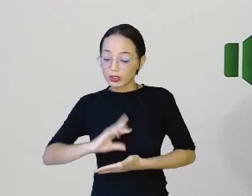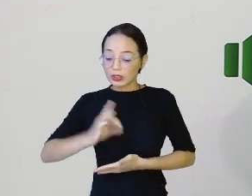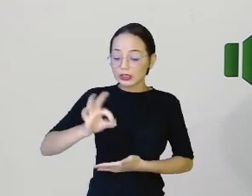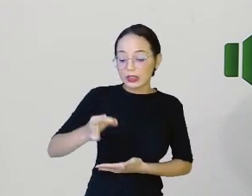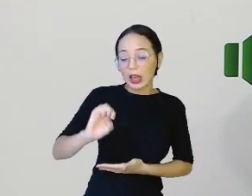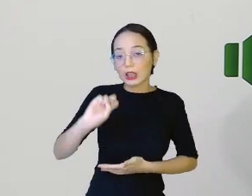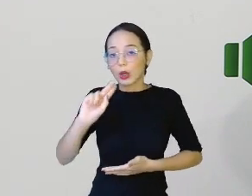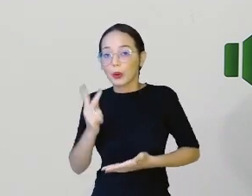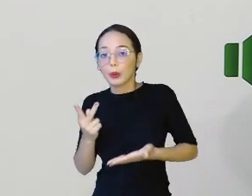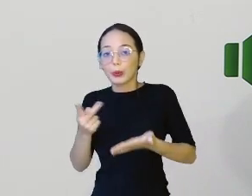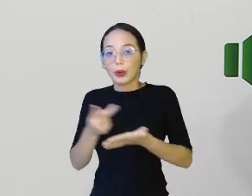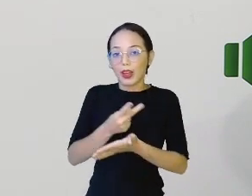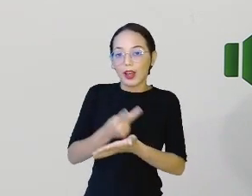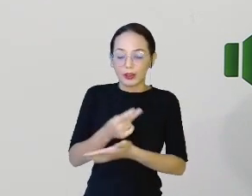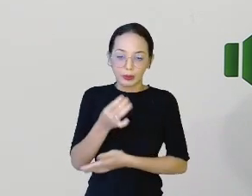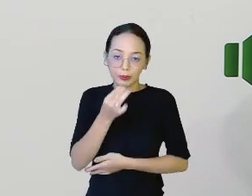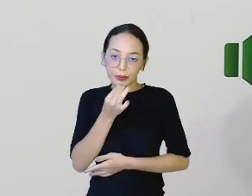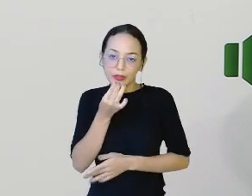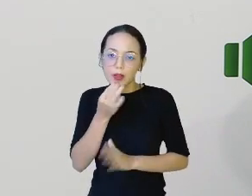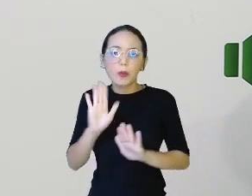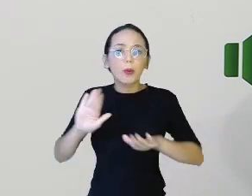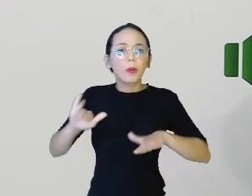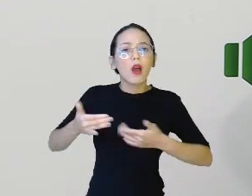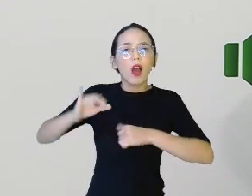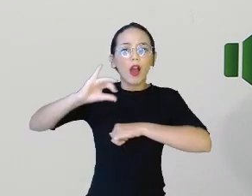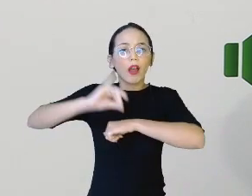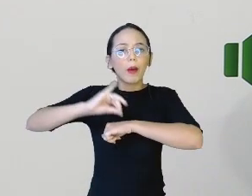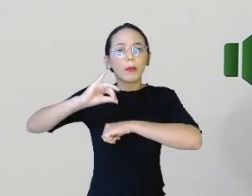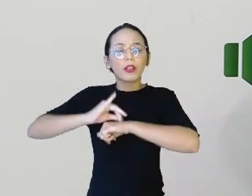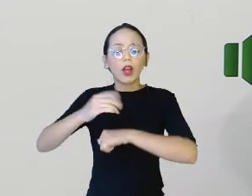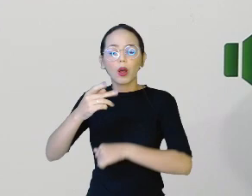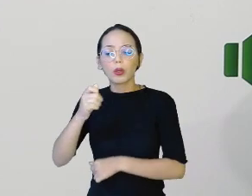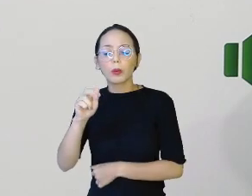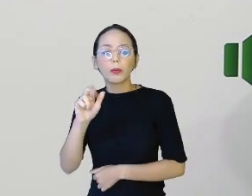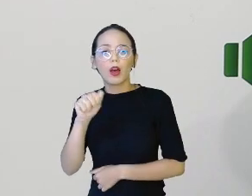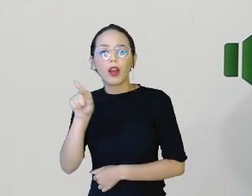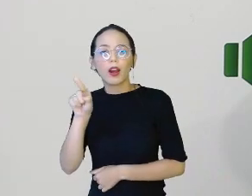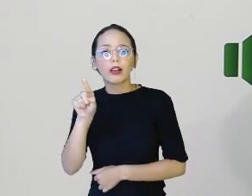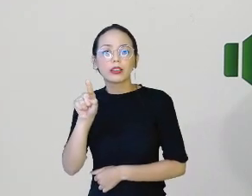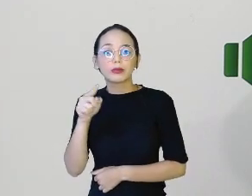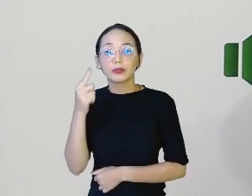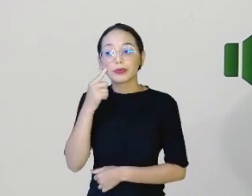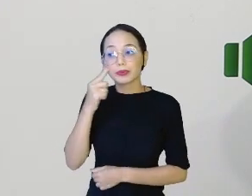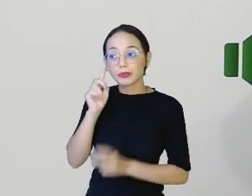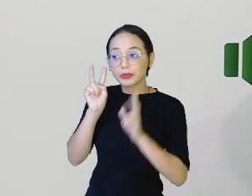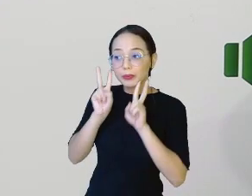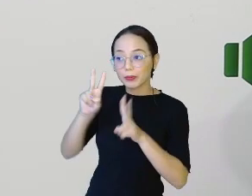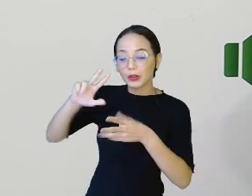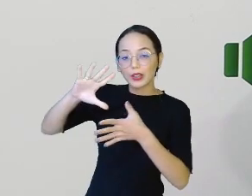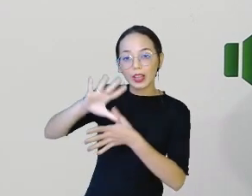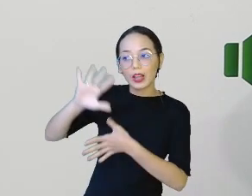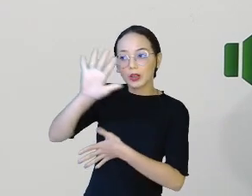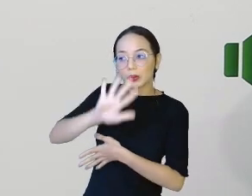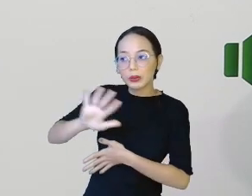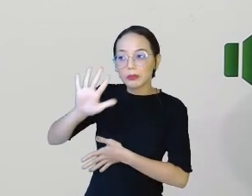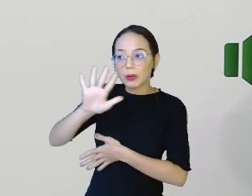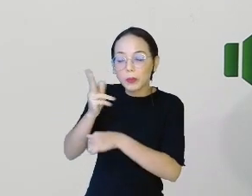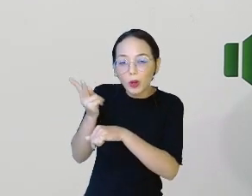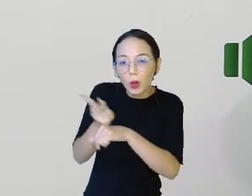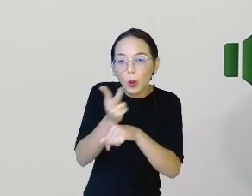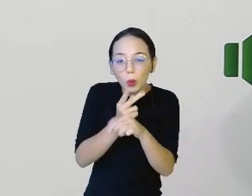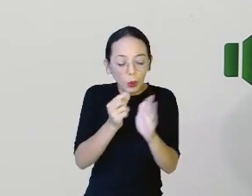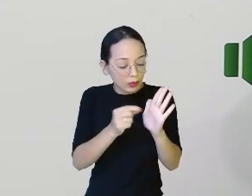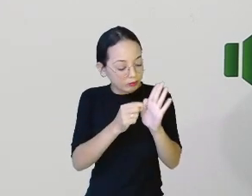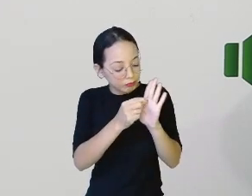está correta. Por exemplo, qual seria a capital do Pará? Aí você vai lá no mapa, ó, procura aquela